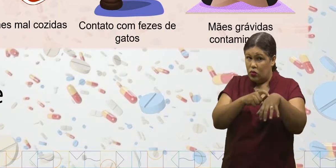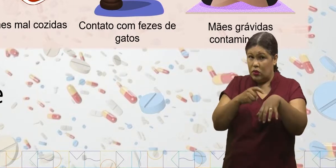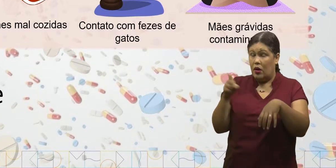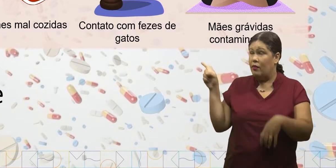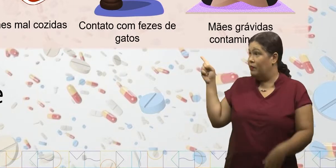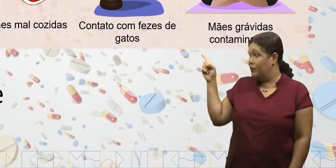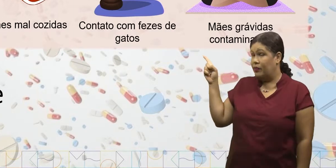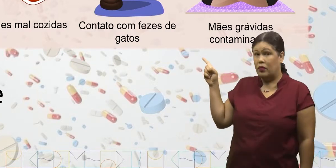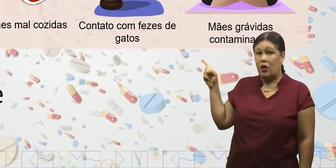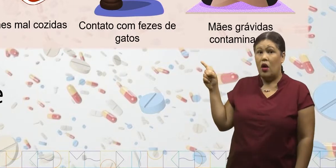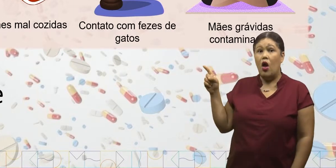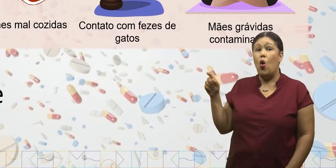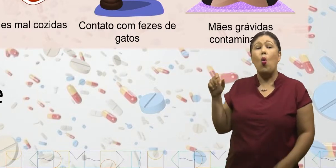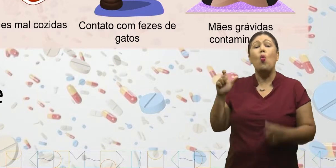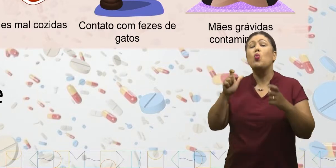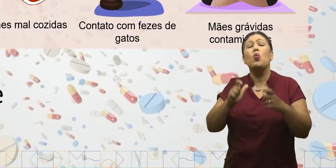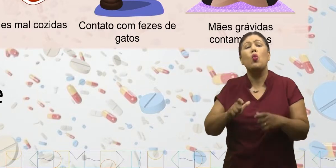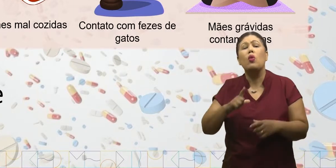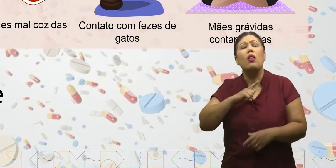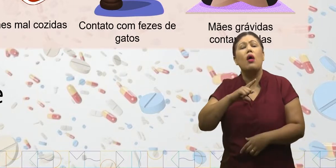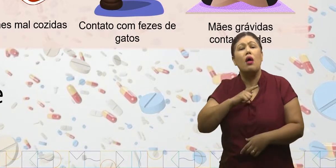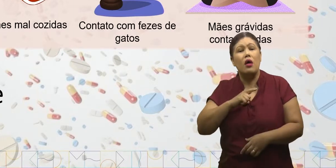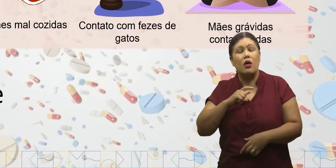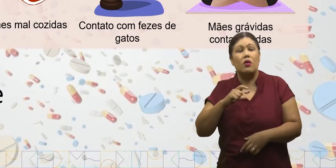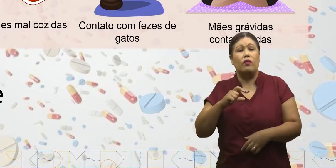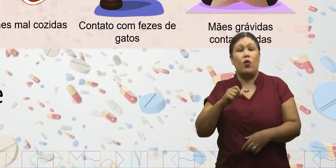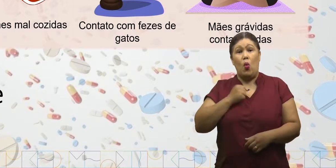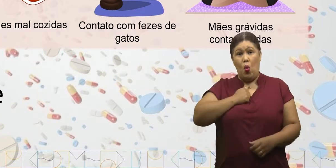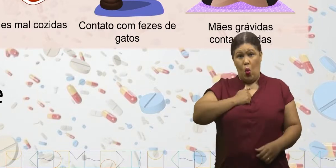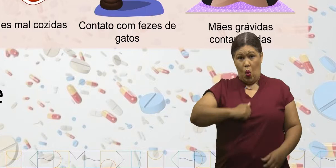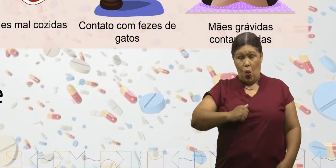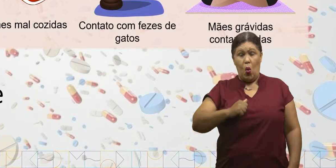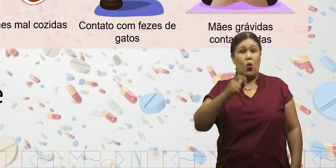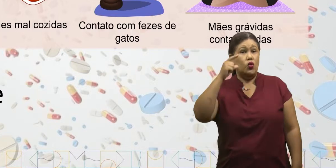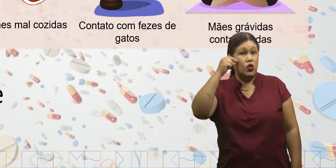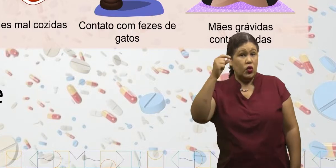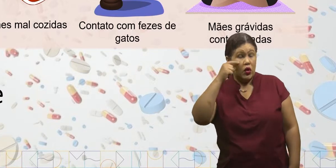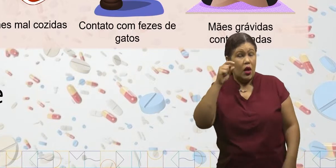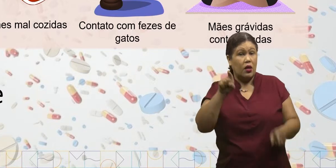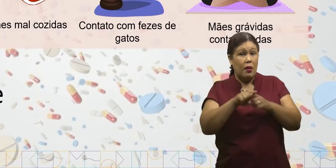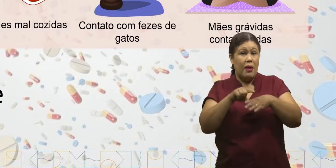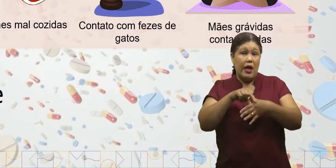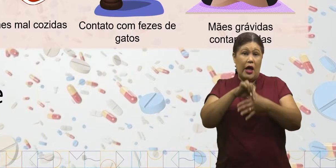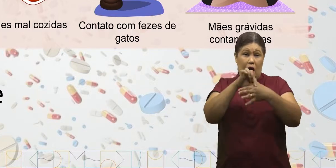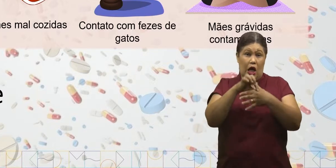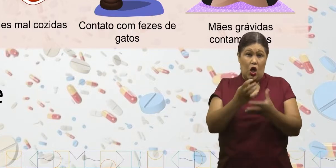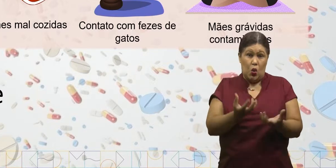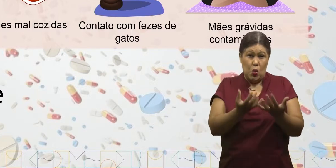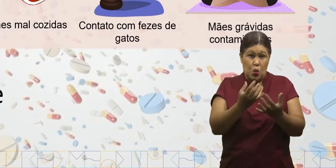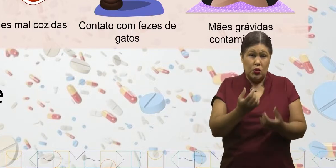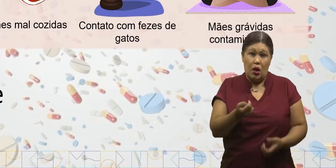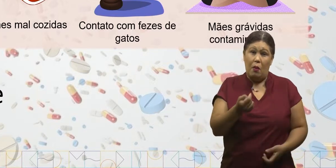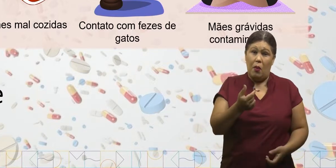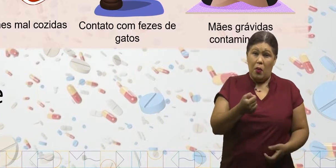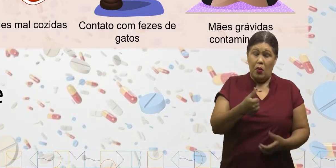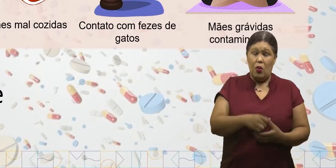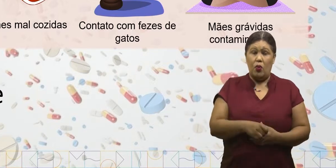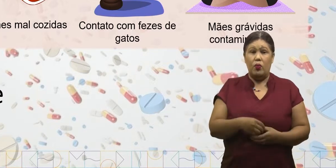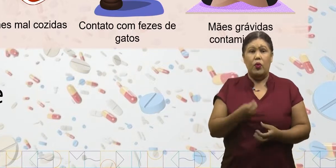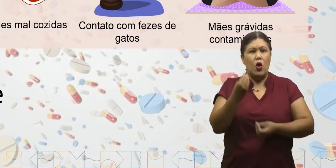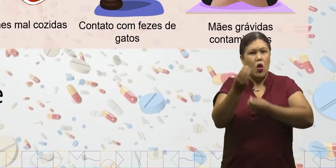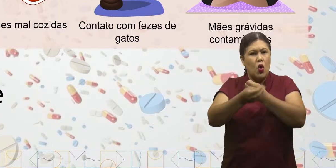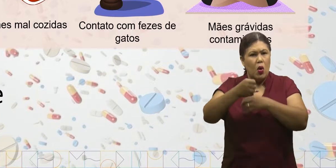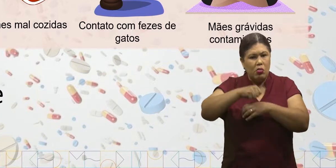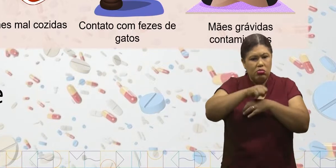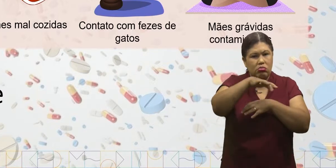parasita pode ser encontrado em fezes de gatos, água não tratada e carnes mal cozidas. A transmissão